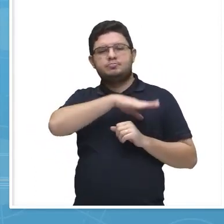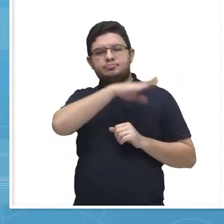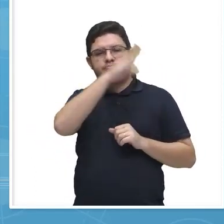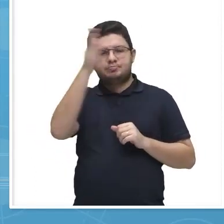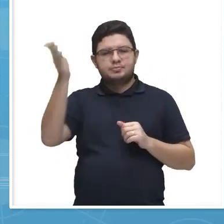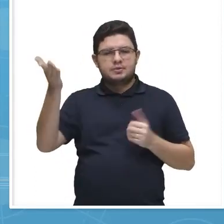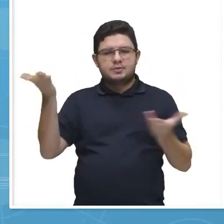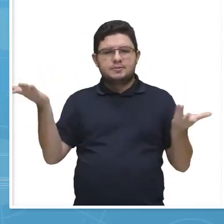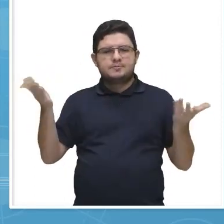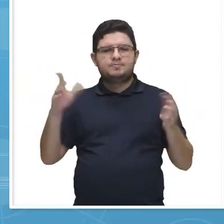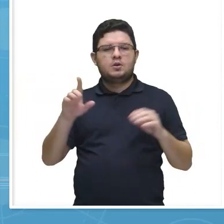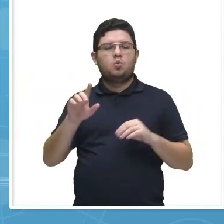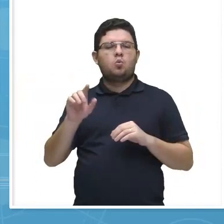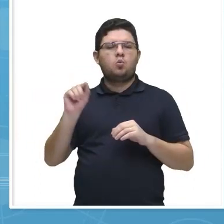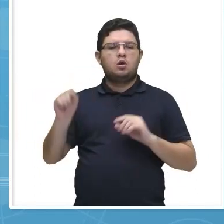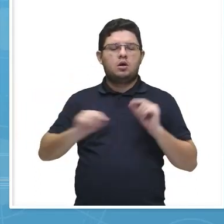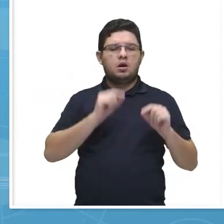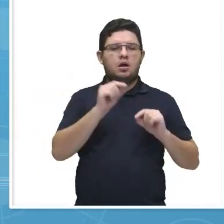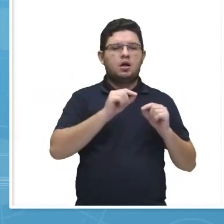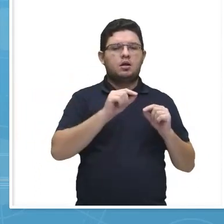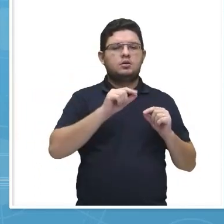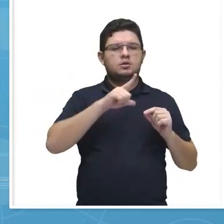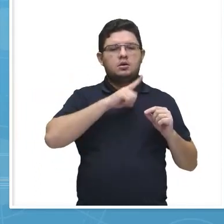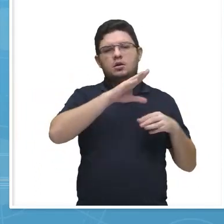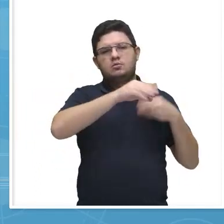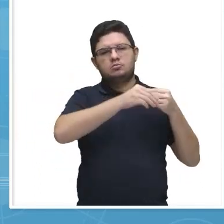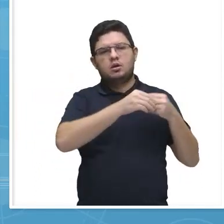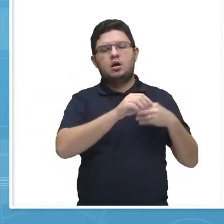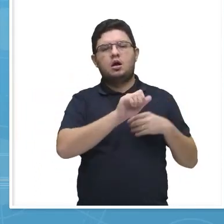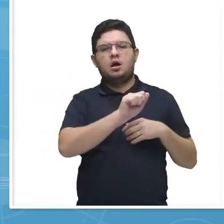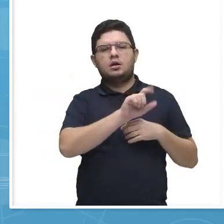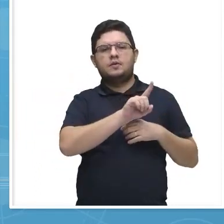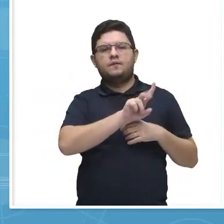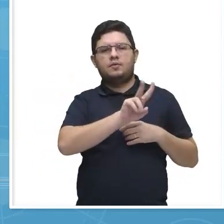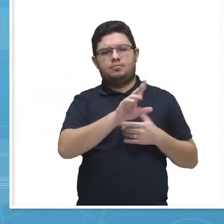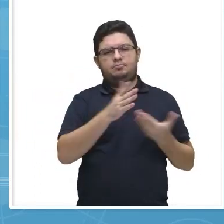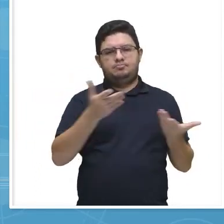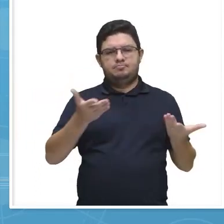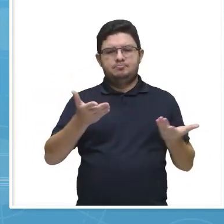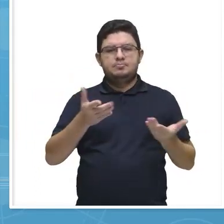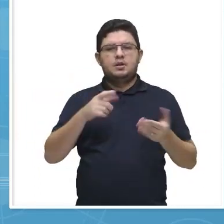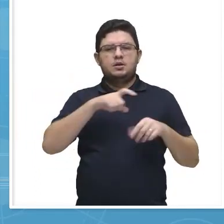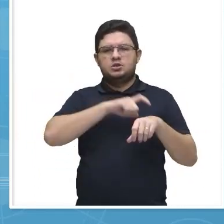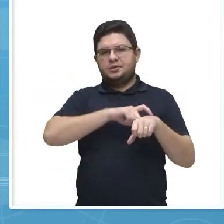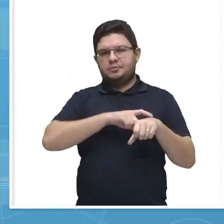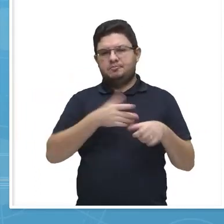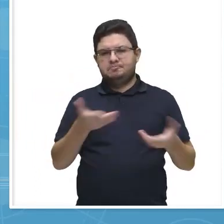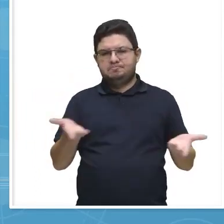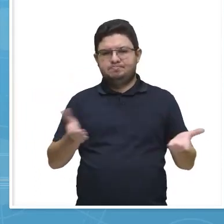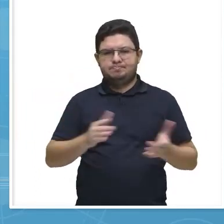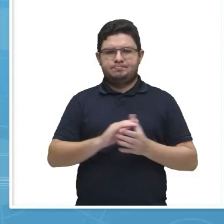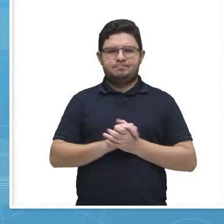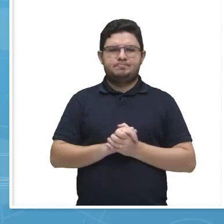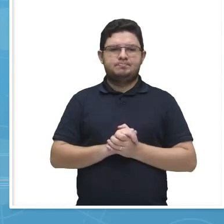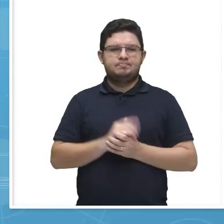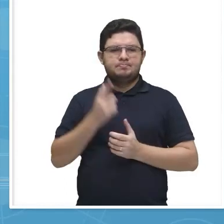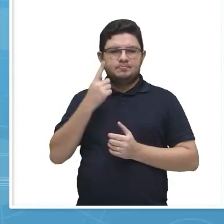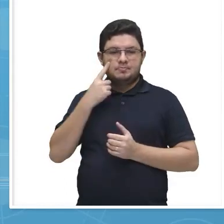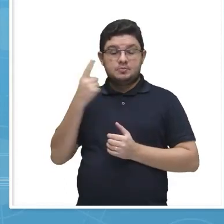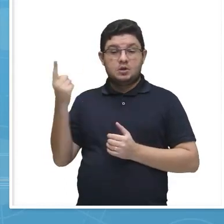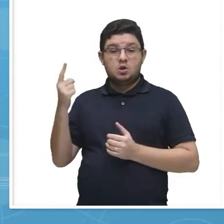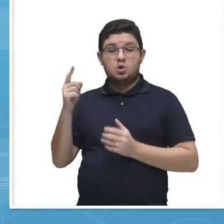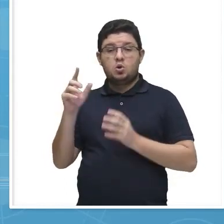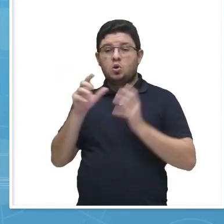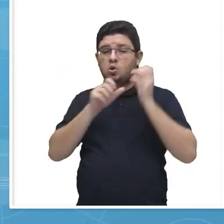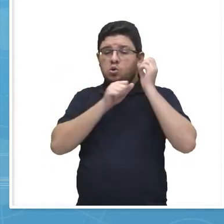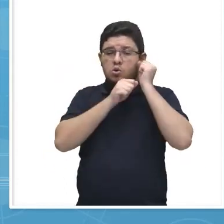ADV, adjunto adverbial, né, de tempo, é quando eles dormem, adjunto adverbial de tempo. E dormem é este verbo